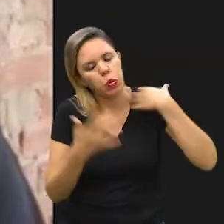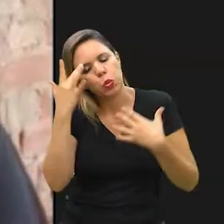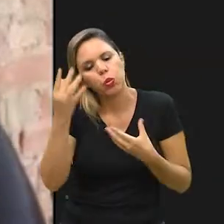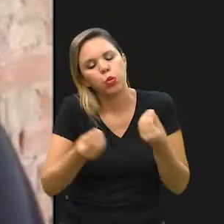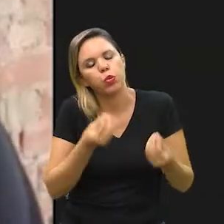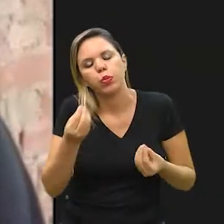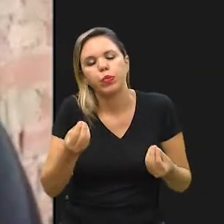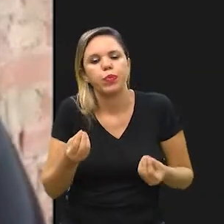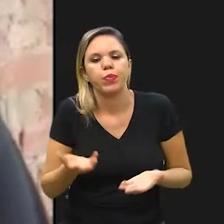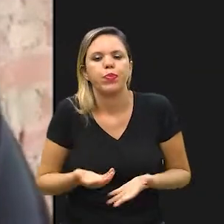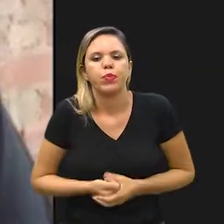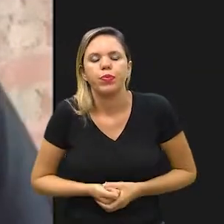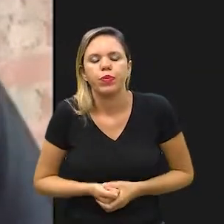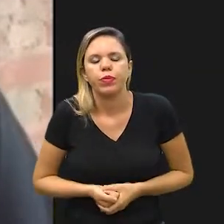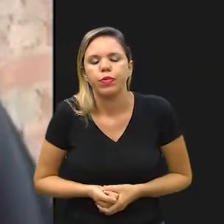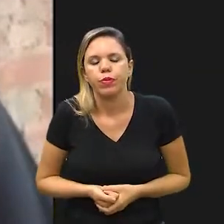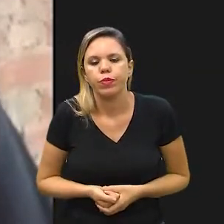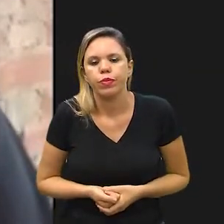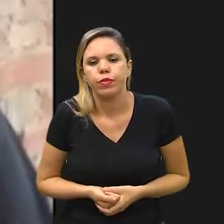quê.